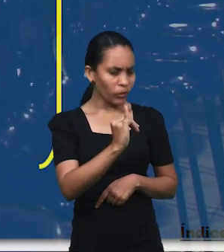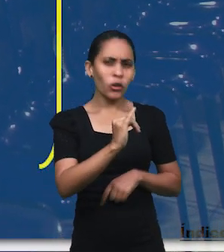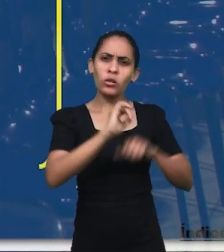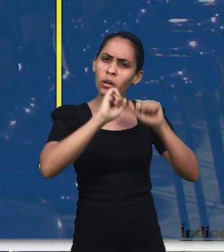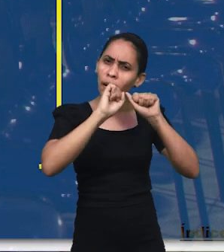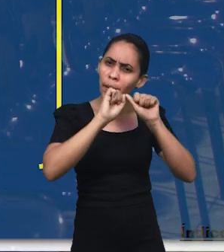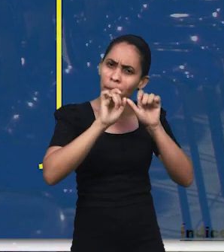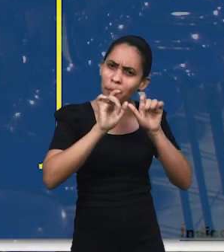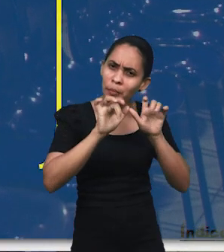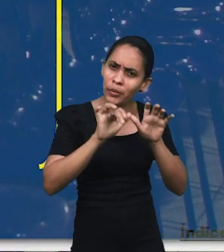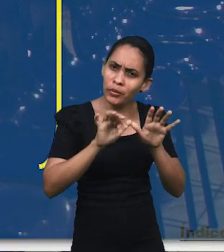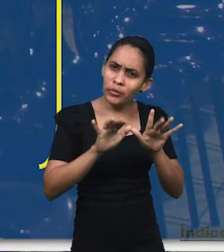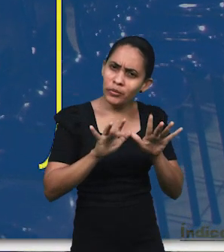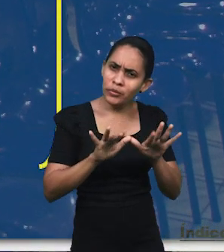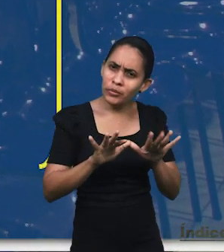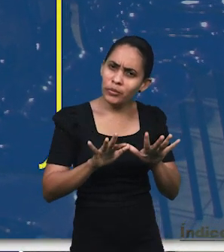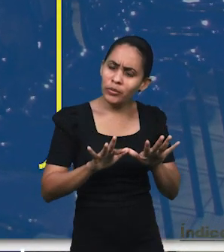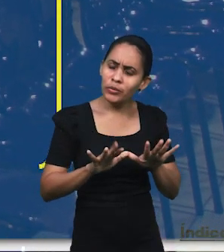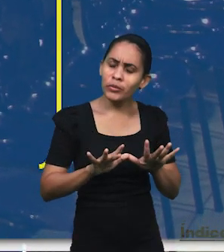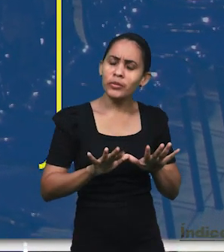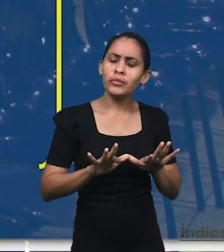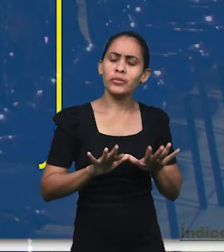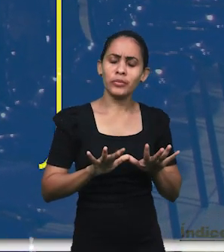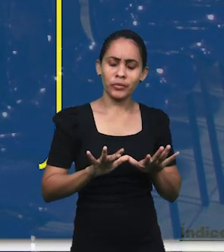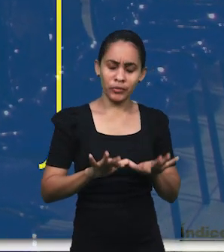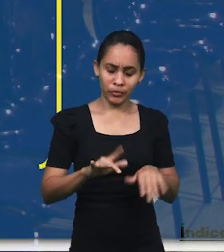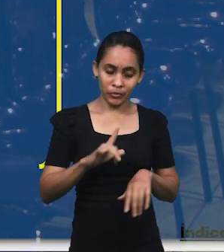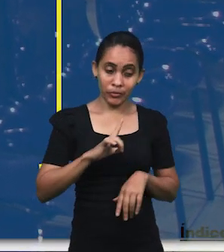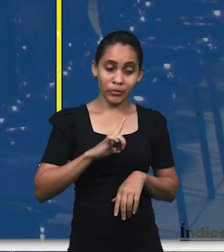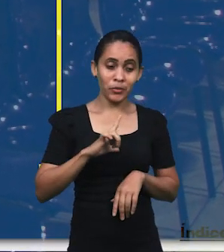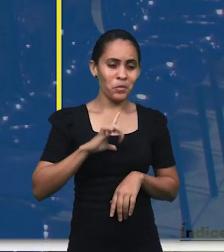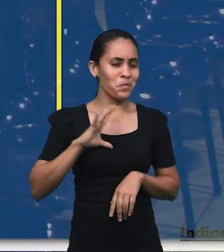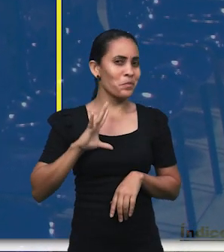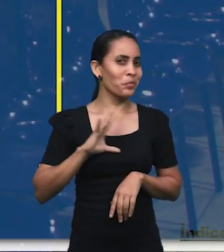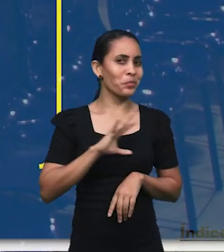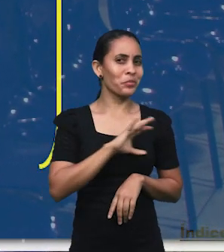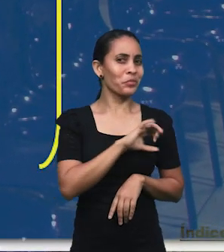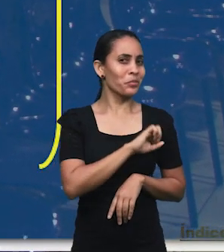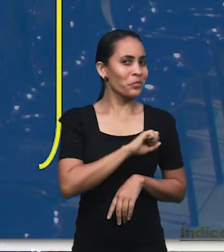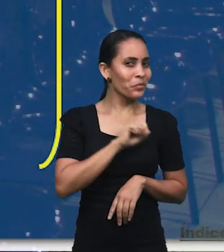Deus cuida de ti.